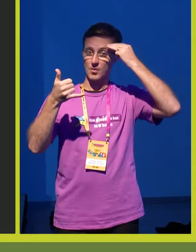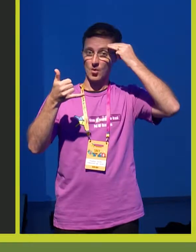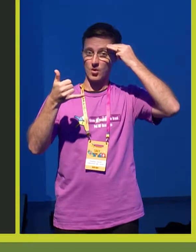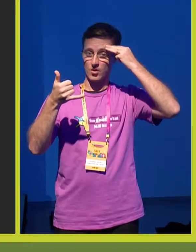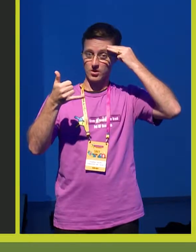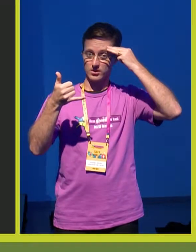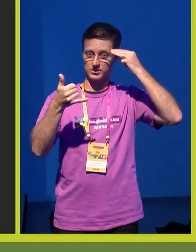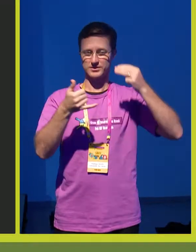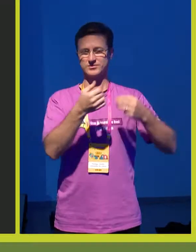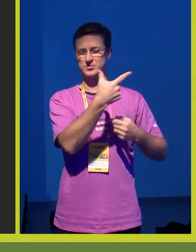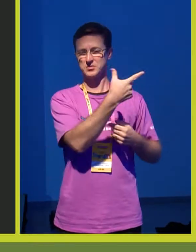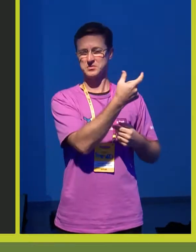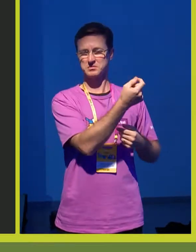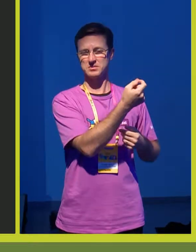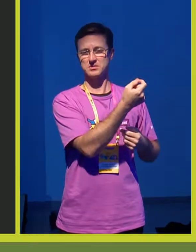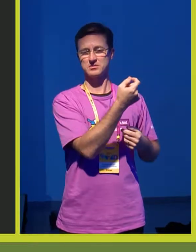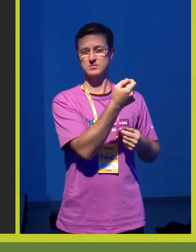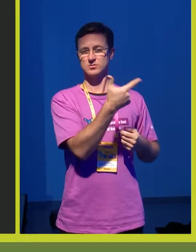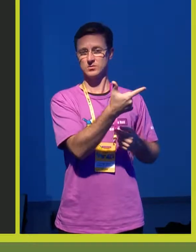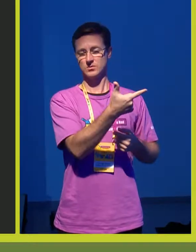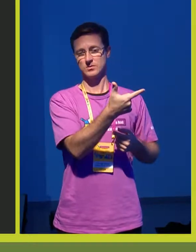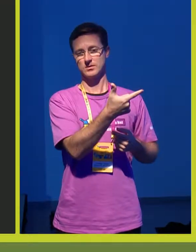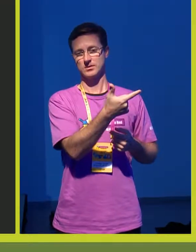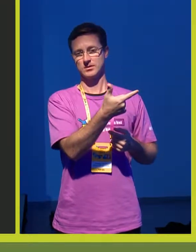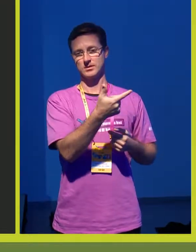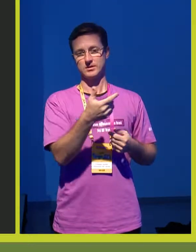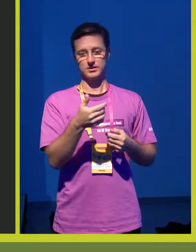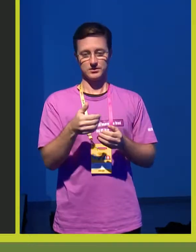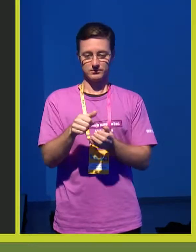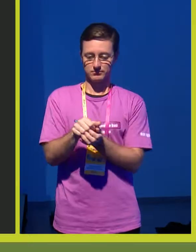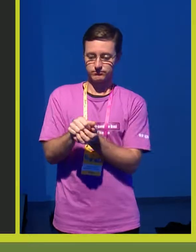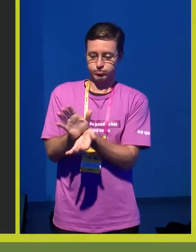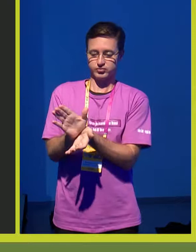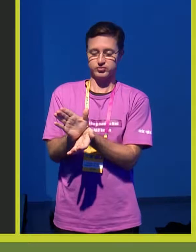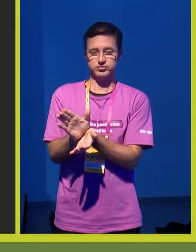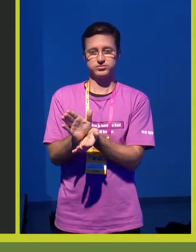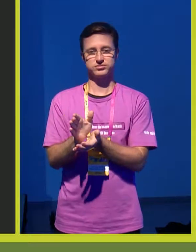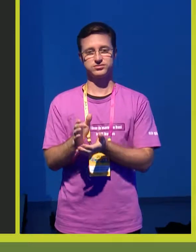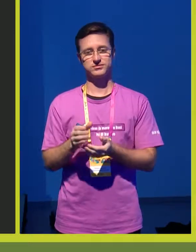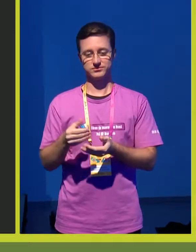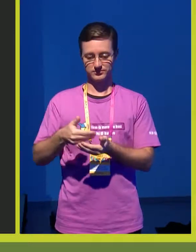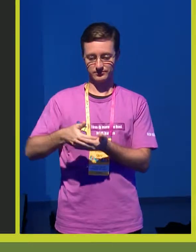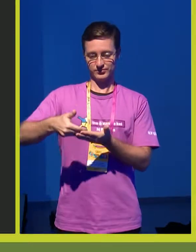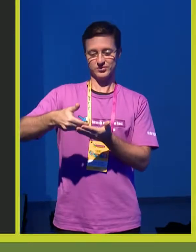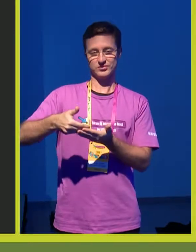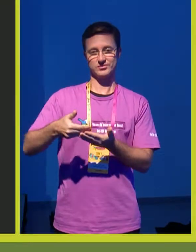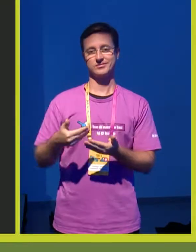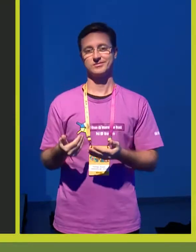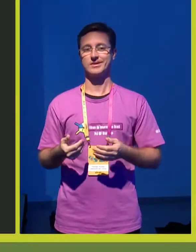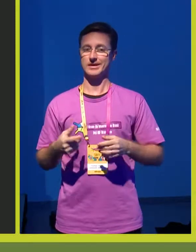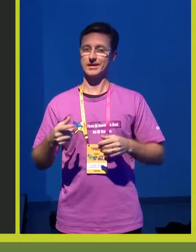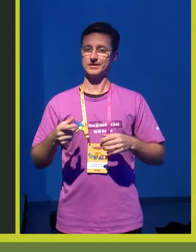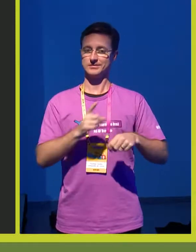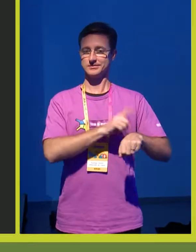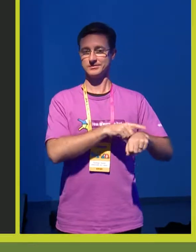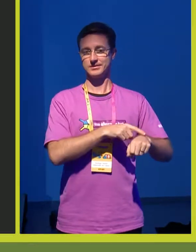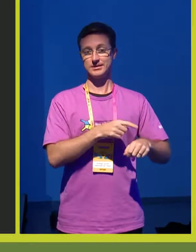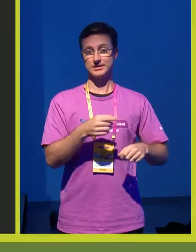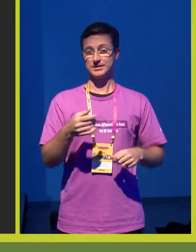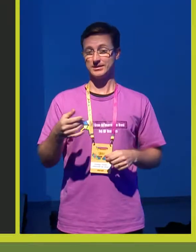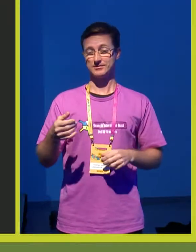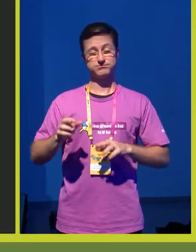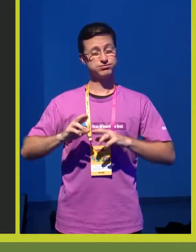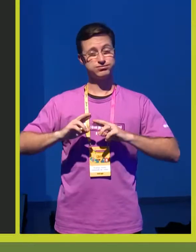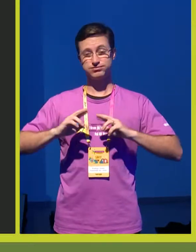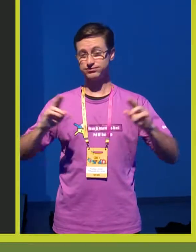em 2004, perdão, que é o tipo de celular que estava em jogo nesse caso do STF, as capacidades eram muito